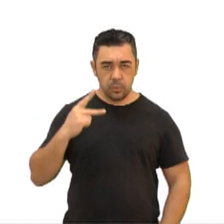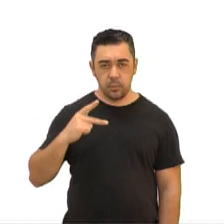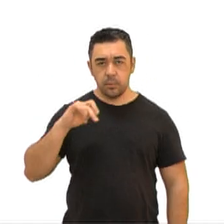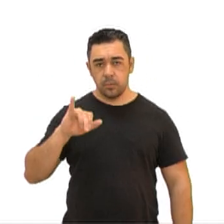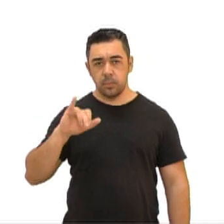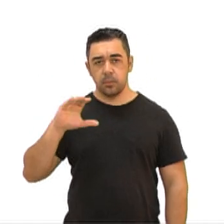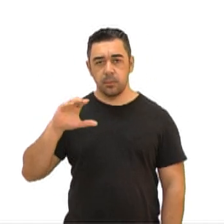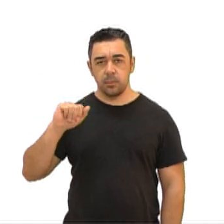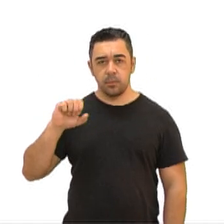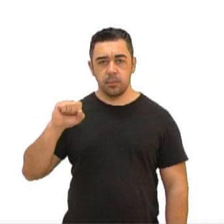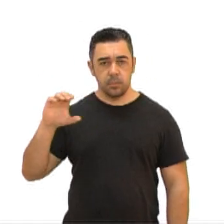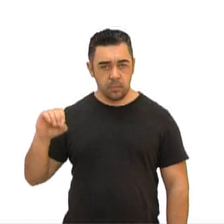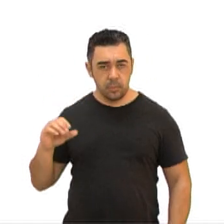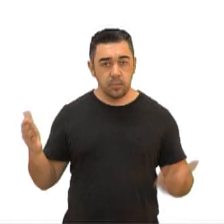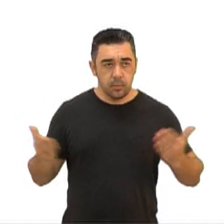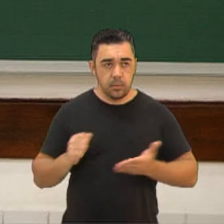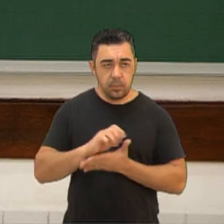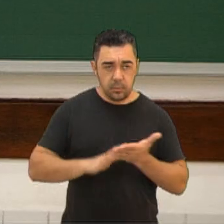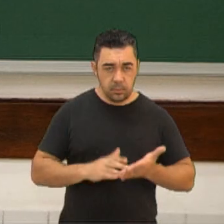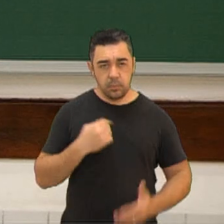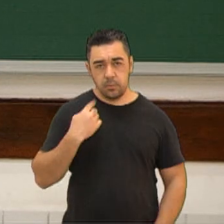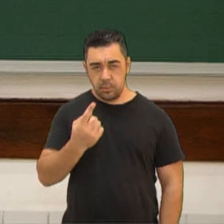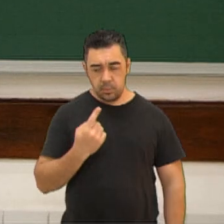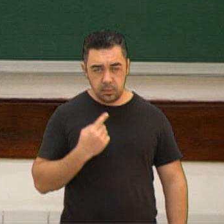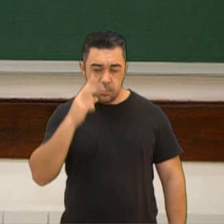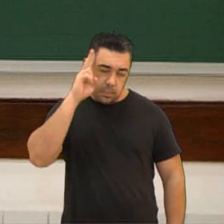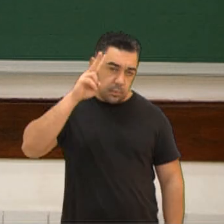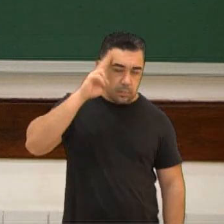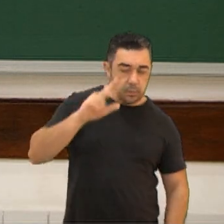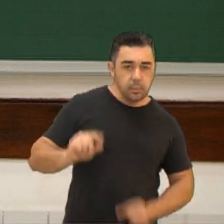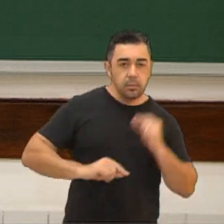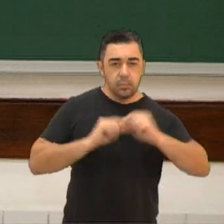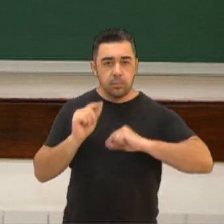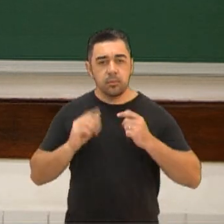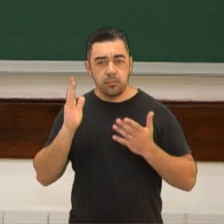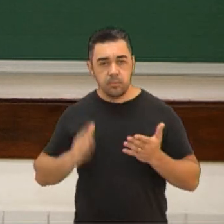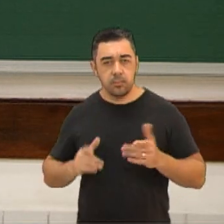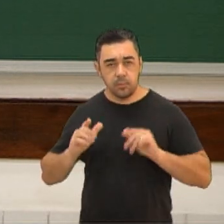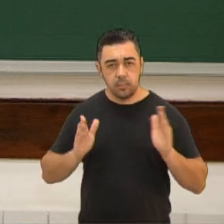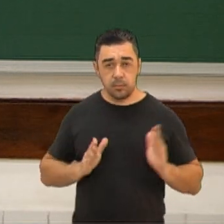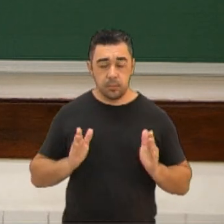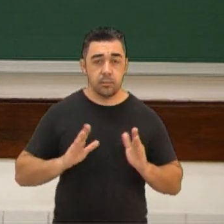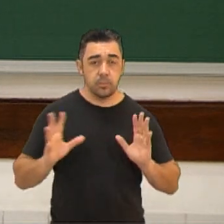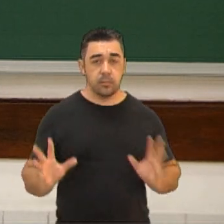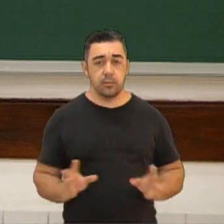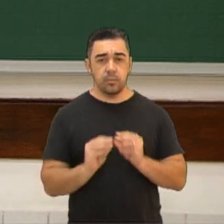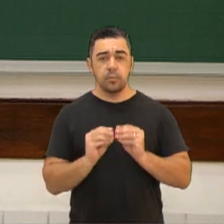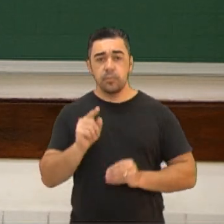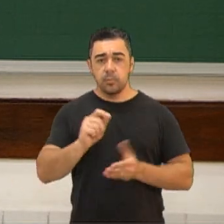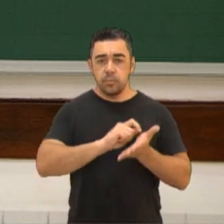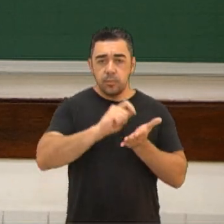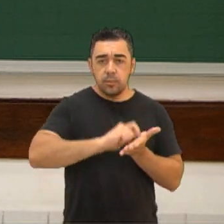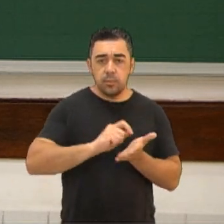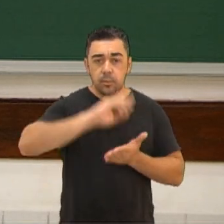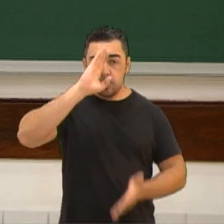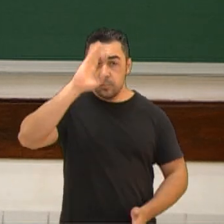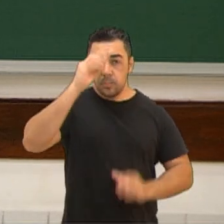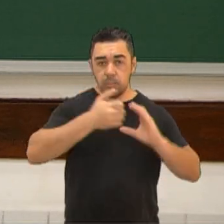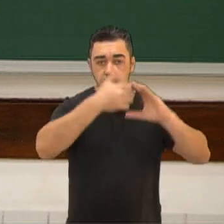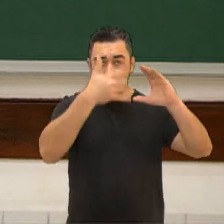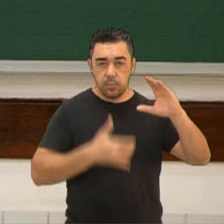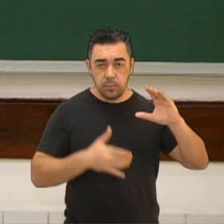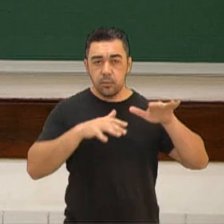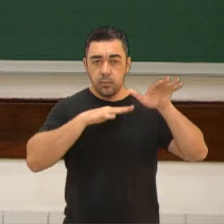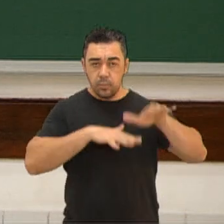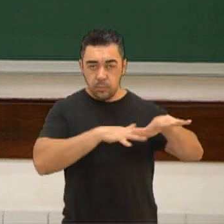Então, fazer um exercício agora para a gente relembrar a parte do cubismo. Resumidamente, escreva as principais características do